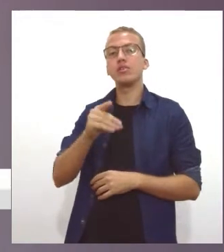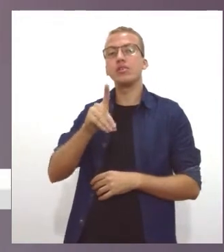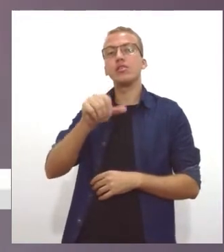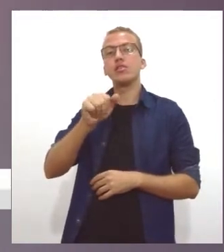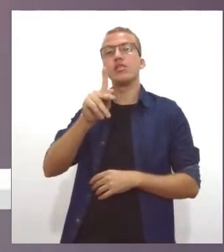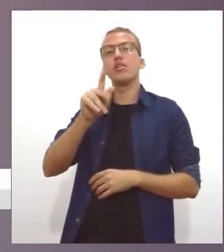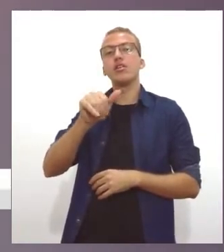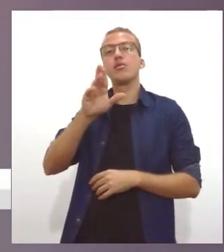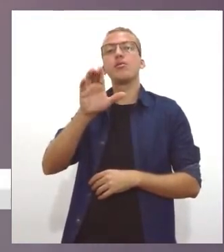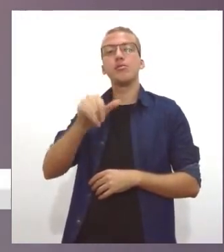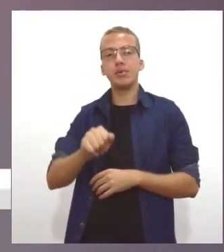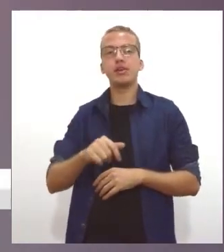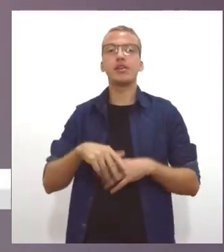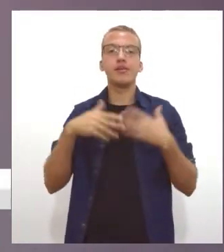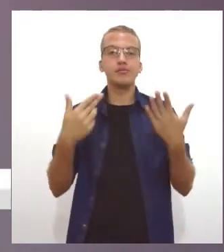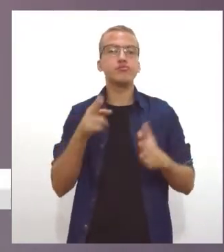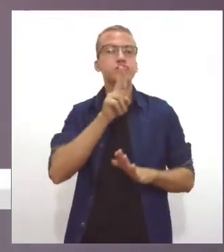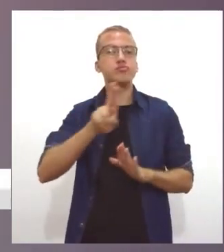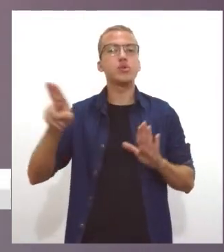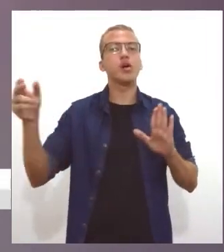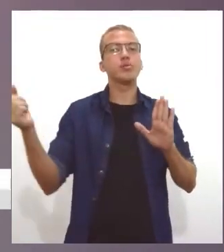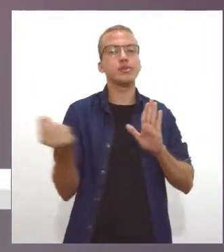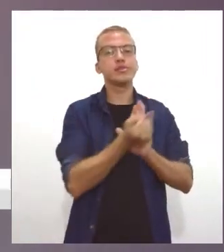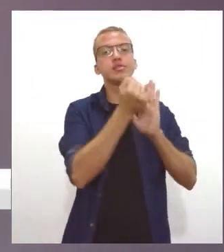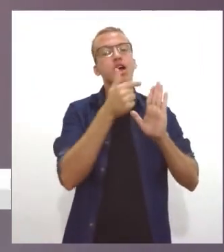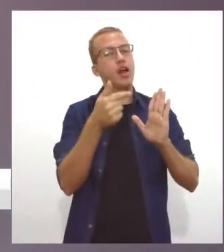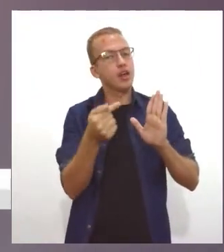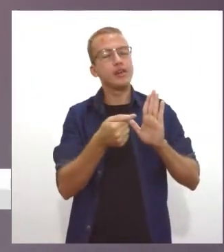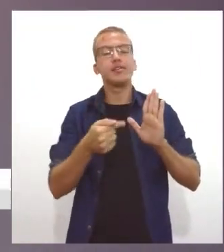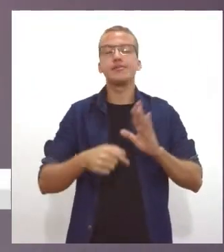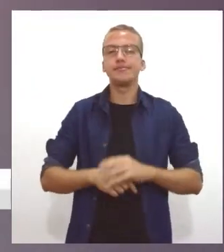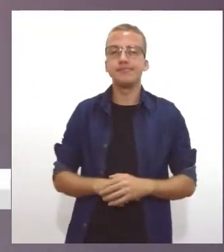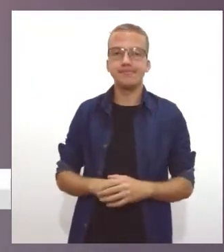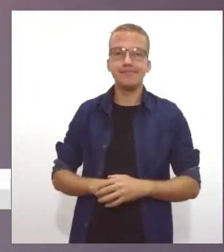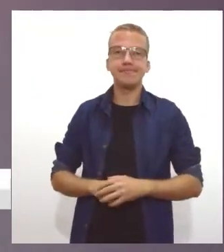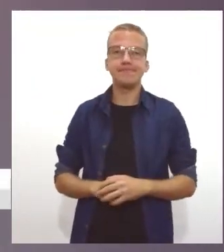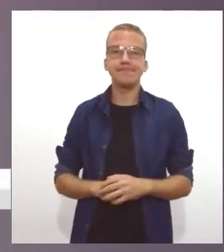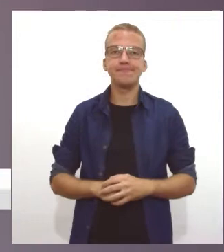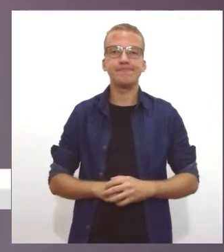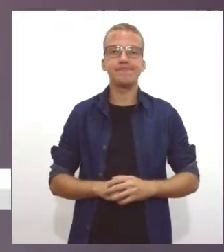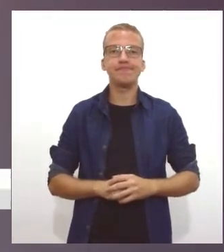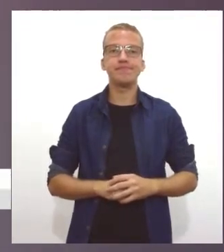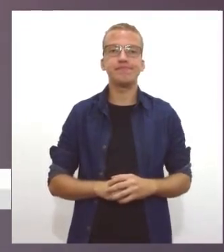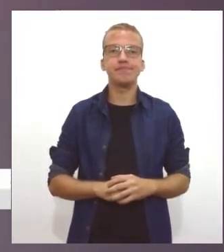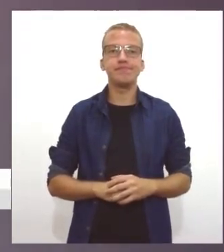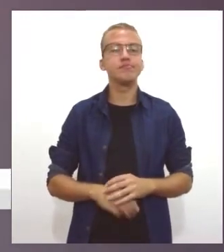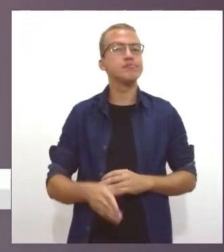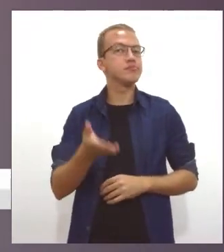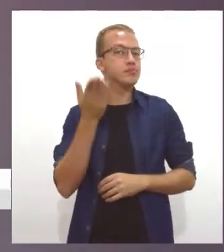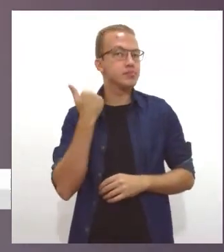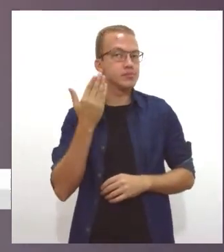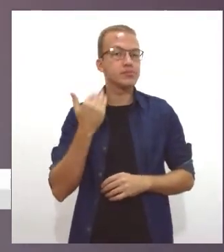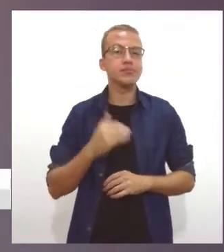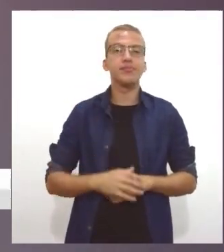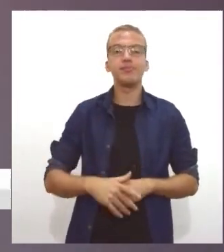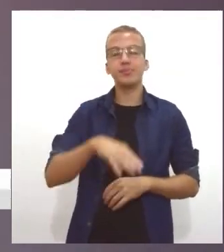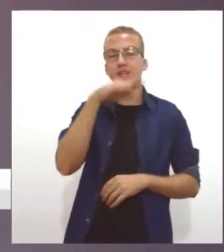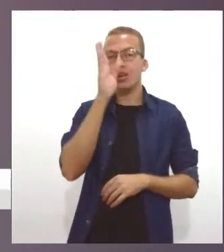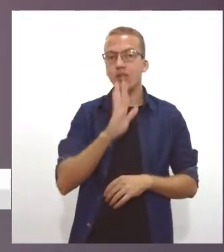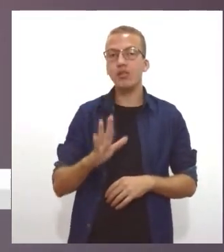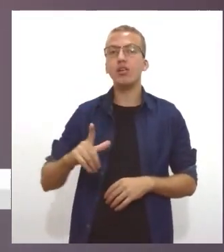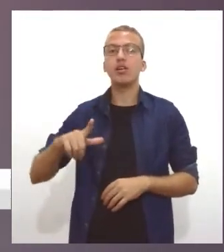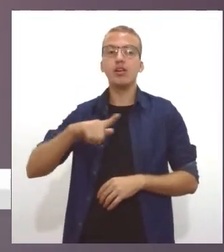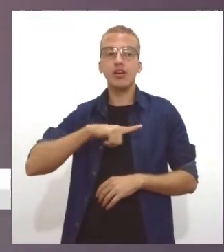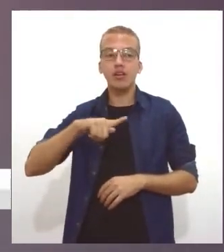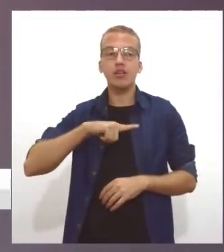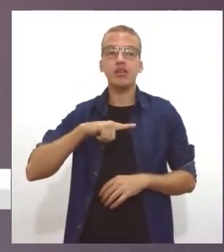vítima foi dando a ela o seu nome, né? A Lei Maria da Penha, porque, na verdade, na época, o Brasil foi condenado, né, pelo Tribunal